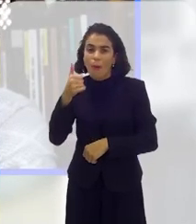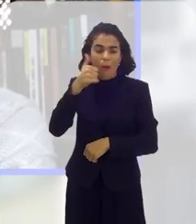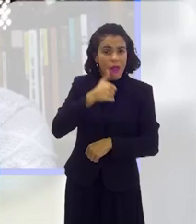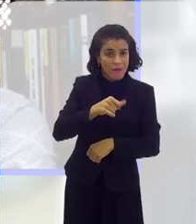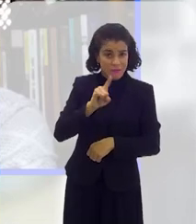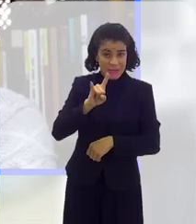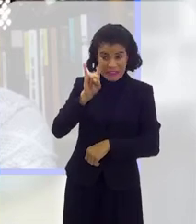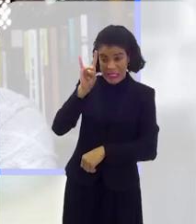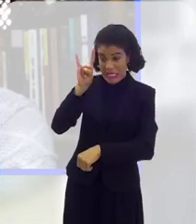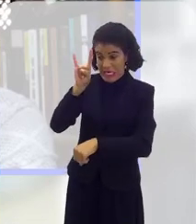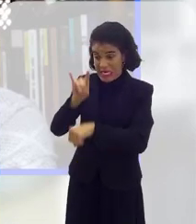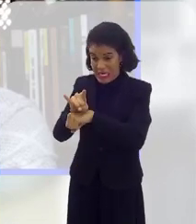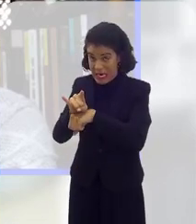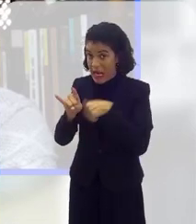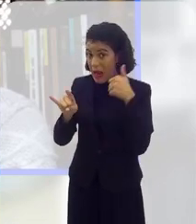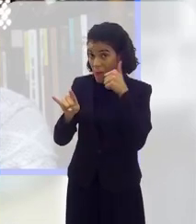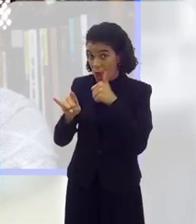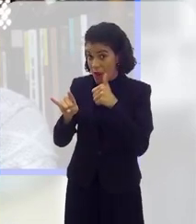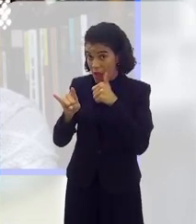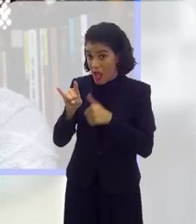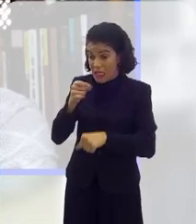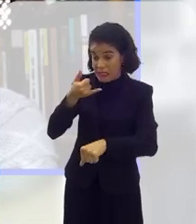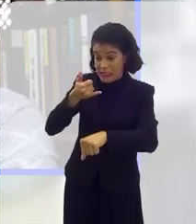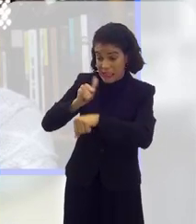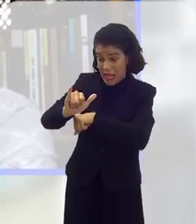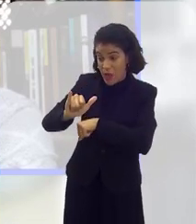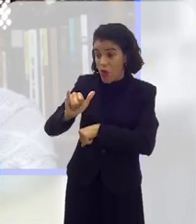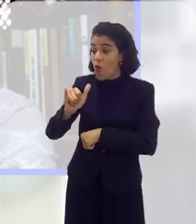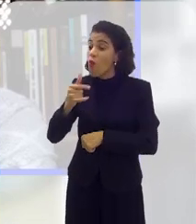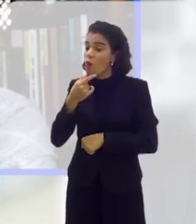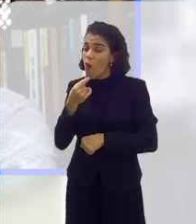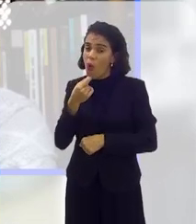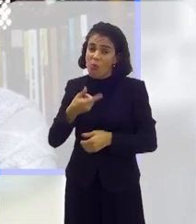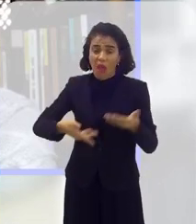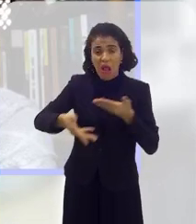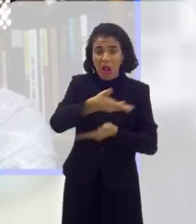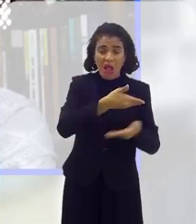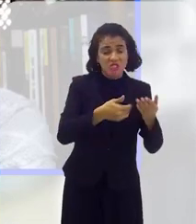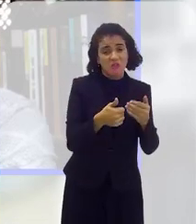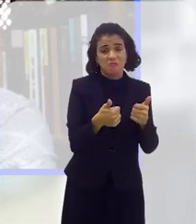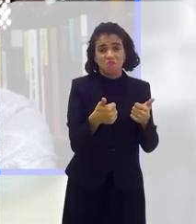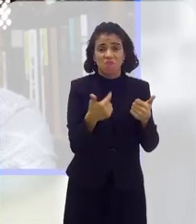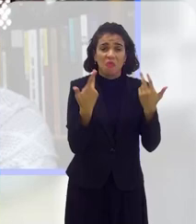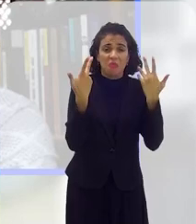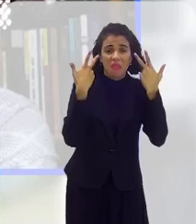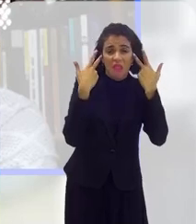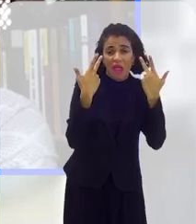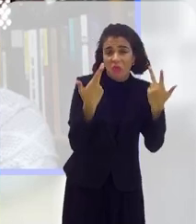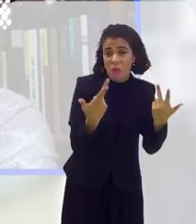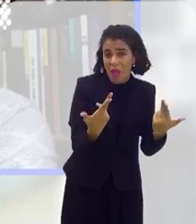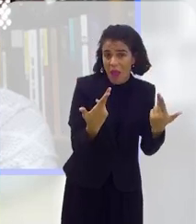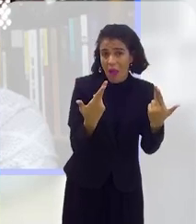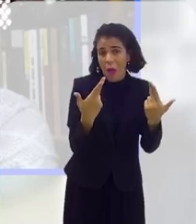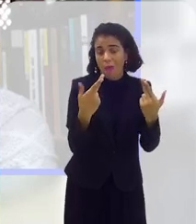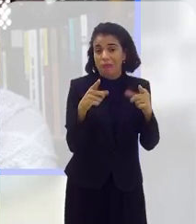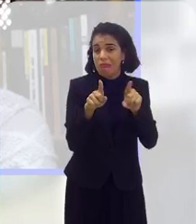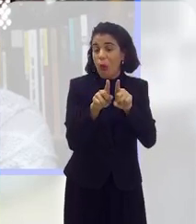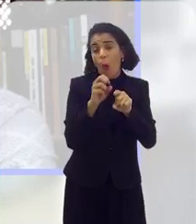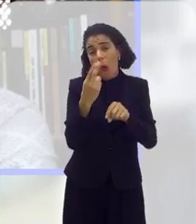se o adultério fosse cometido pela esposa com um homem, a reação do marido teria sido muito mais